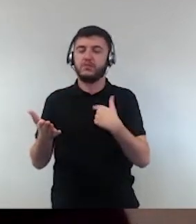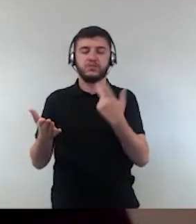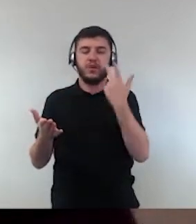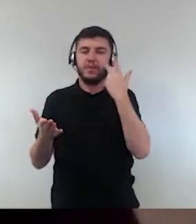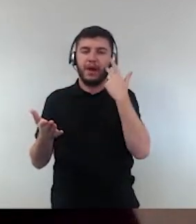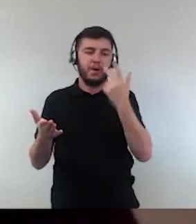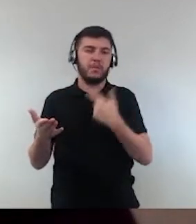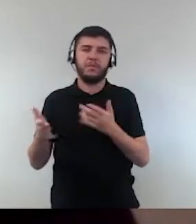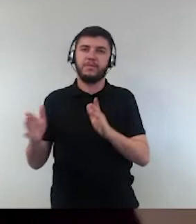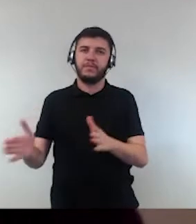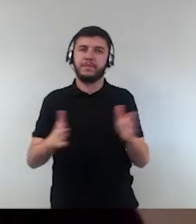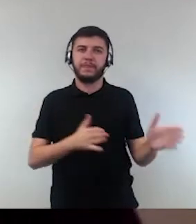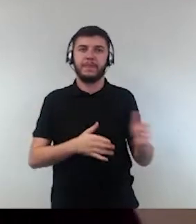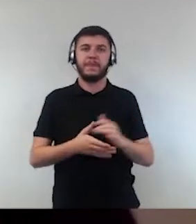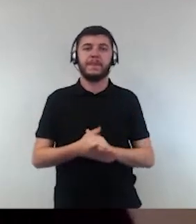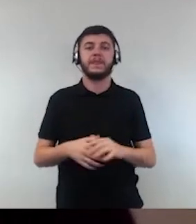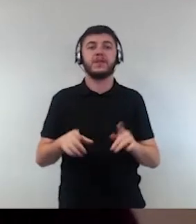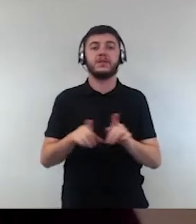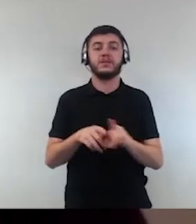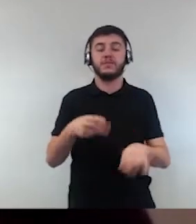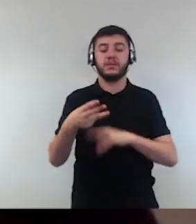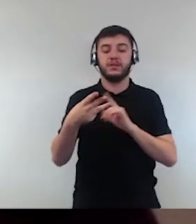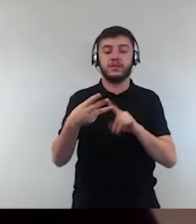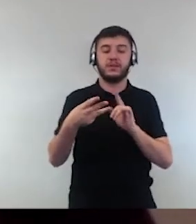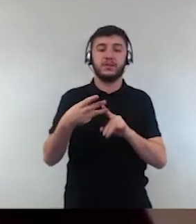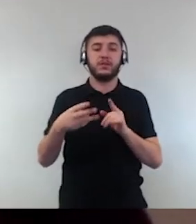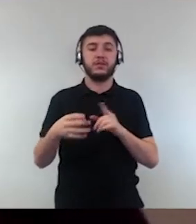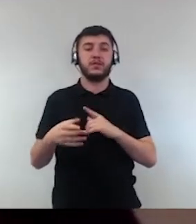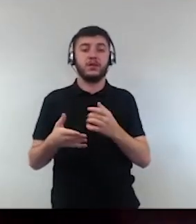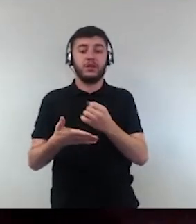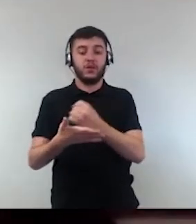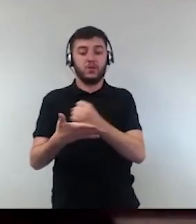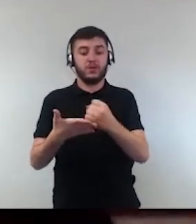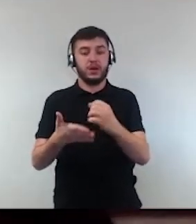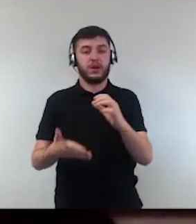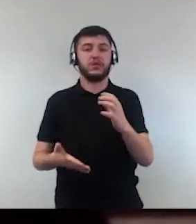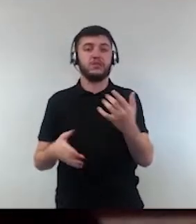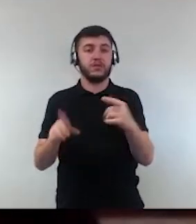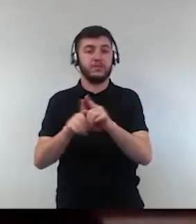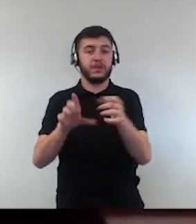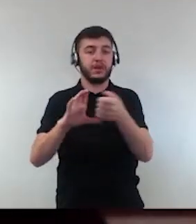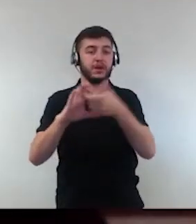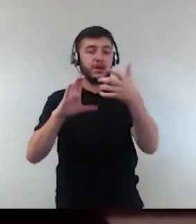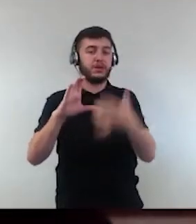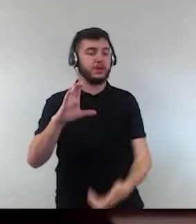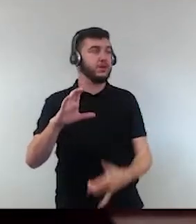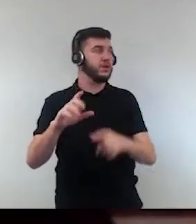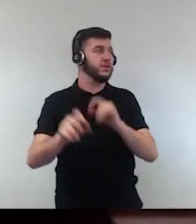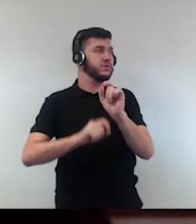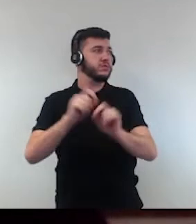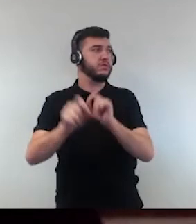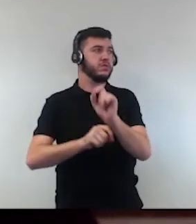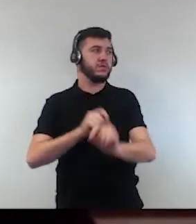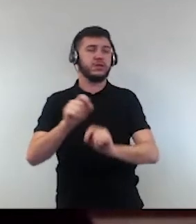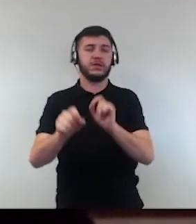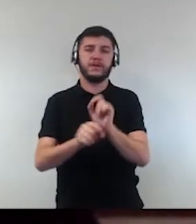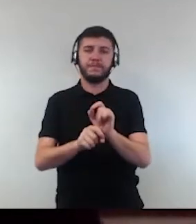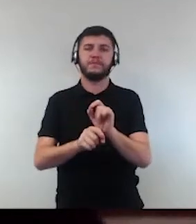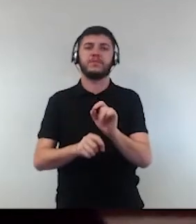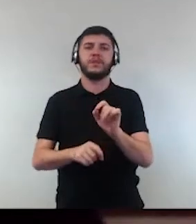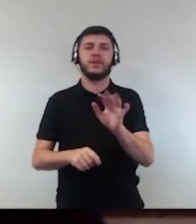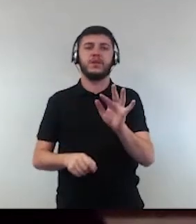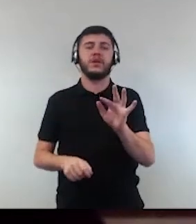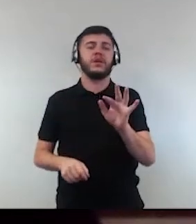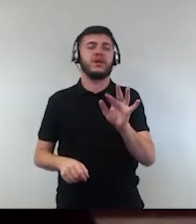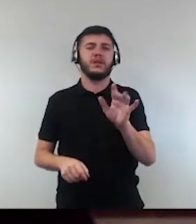nós temos uma característica nesses contratos de concessão também, que é o fato desses contratos serem vultosos e